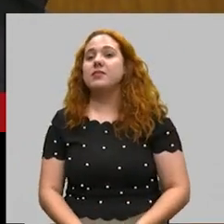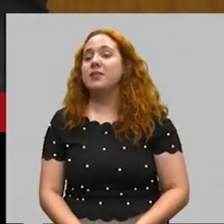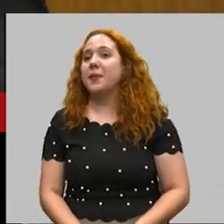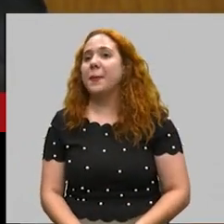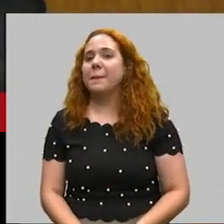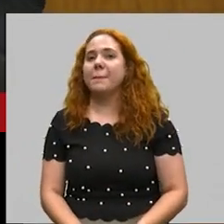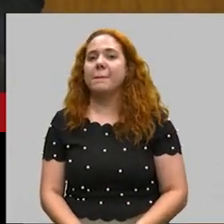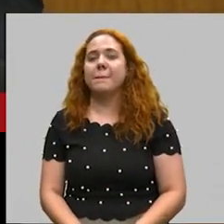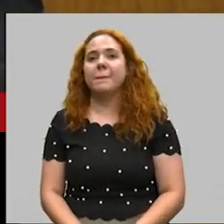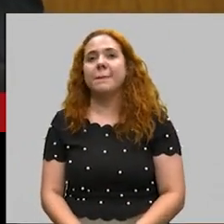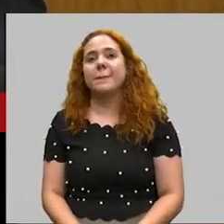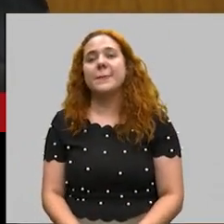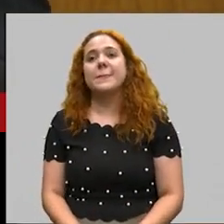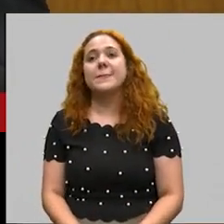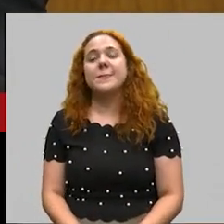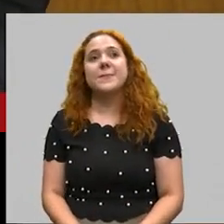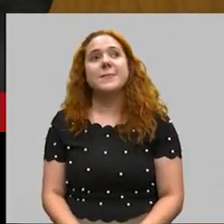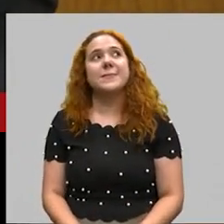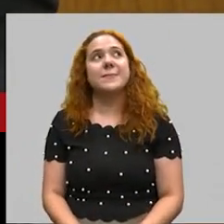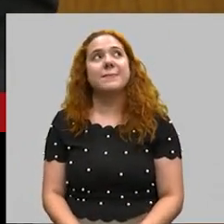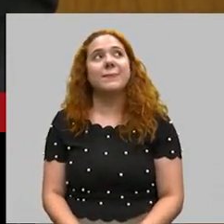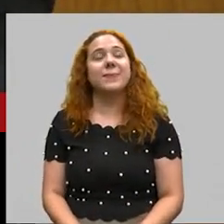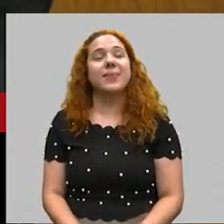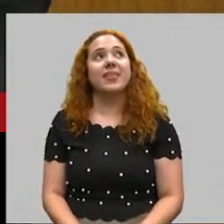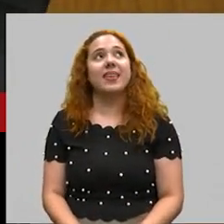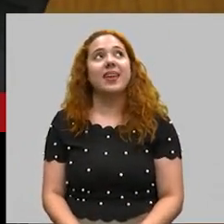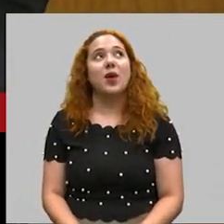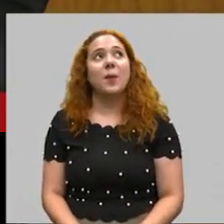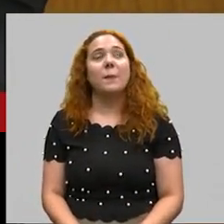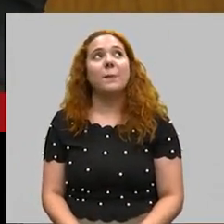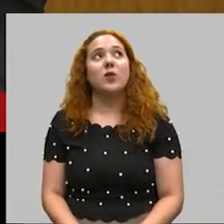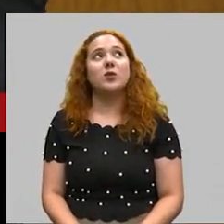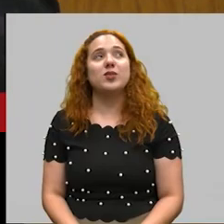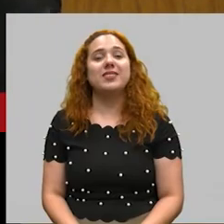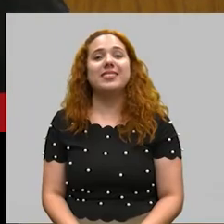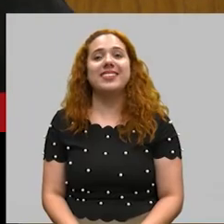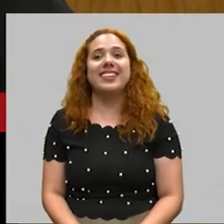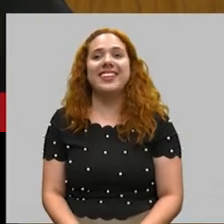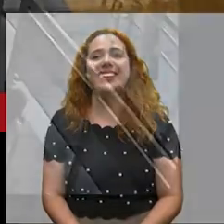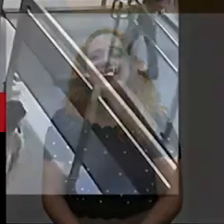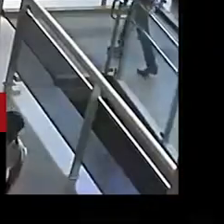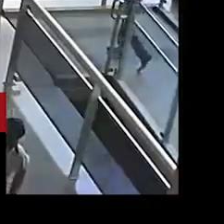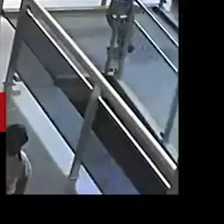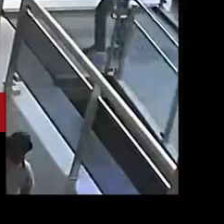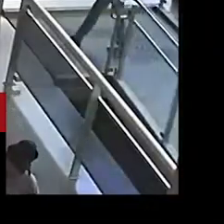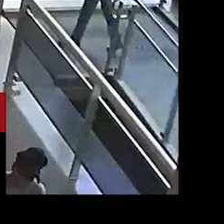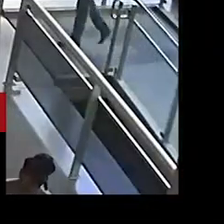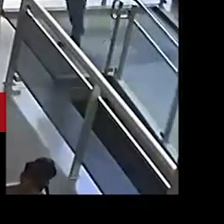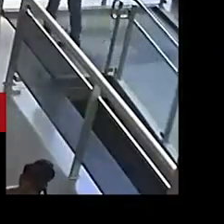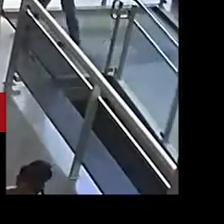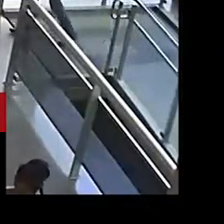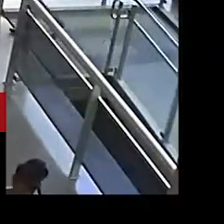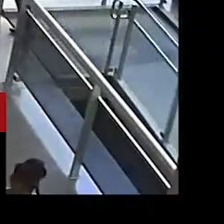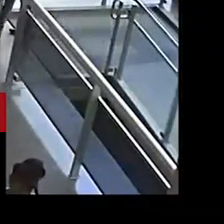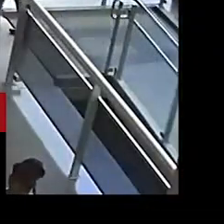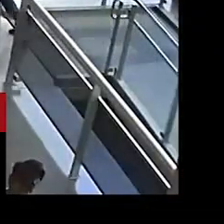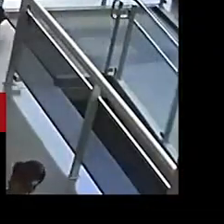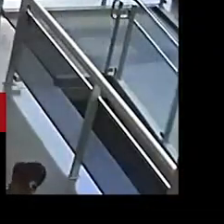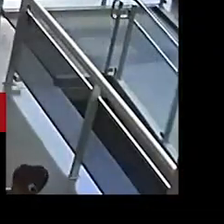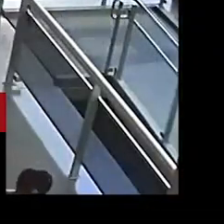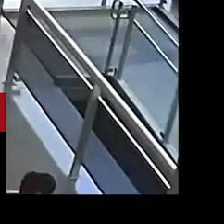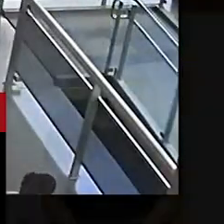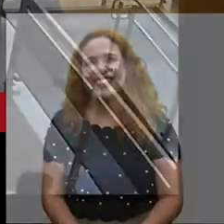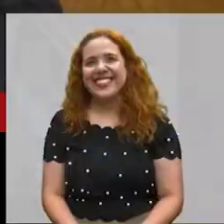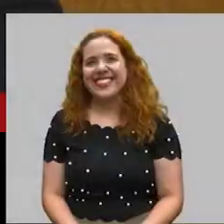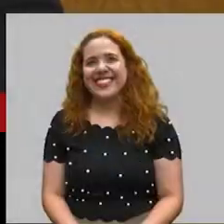peixe que é do mar mineração comeu meu verde onde é que táa nem